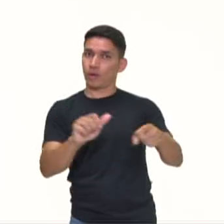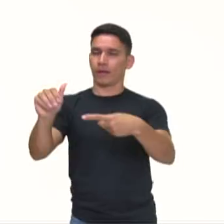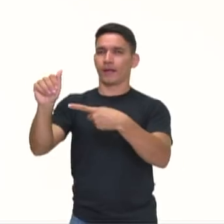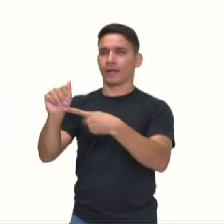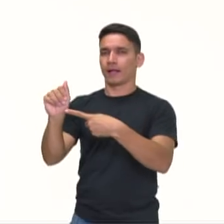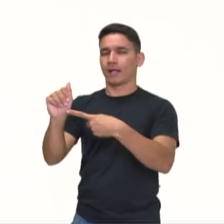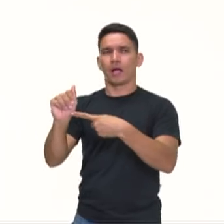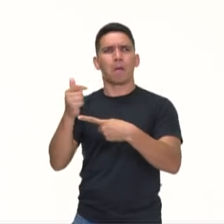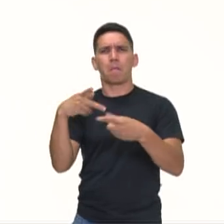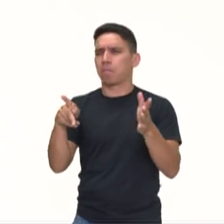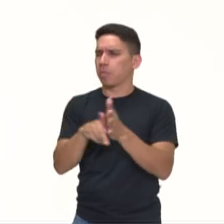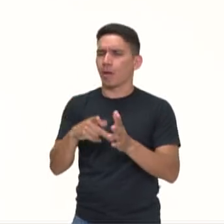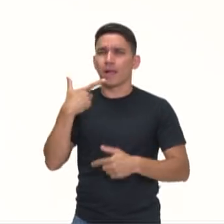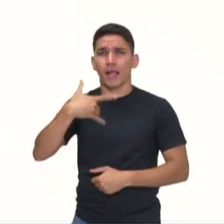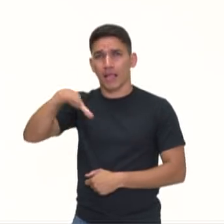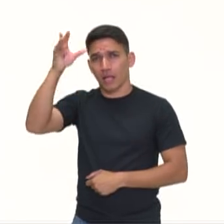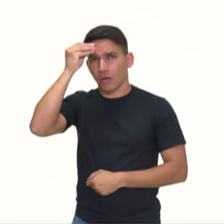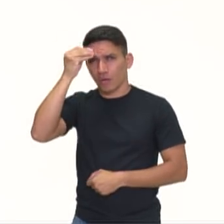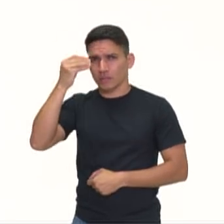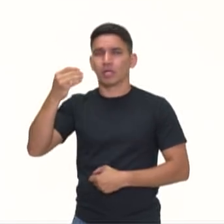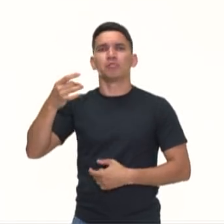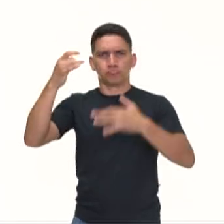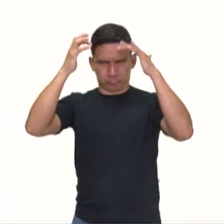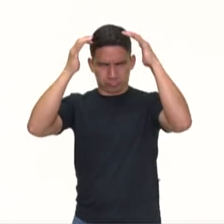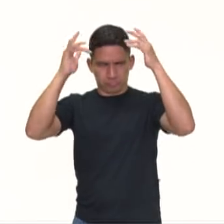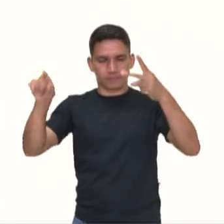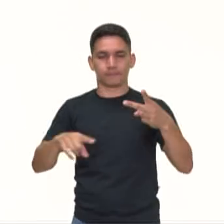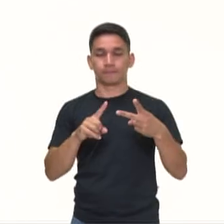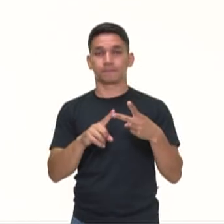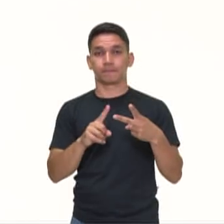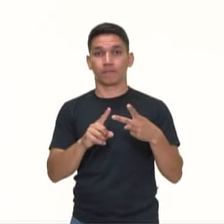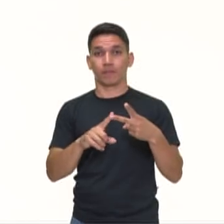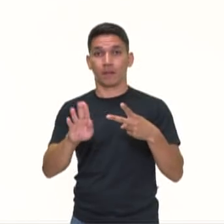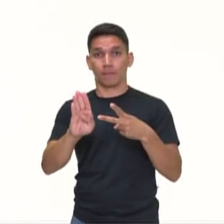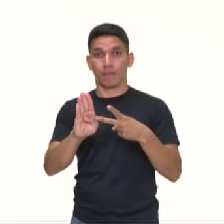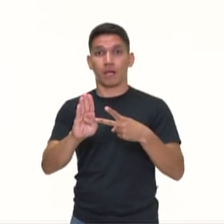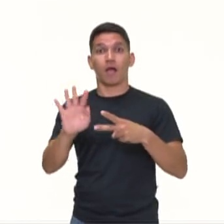uma linguagem racional. Letra B, uma linguagem formal. Ou